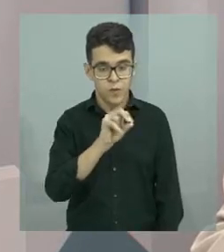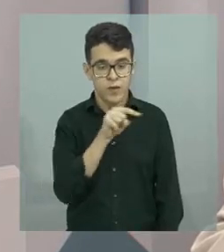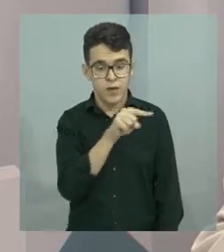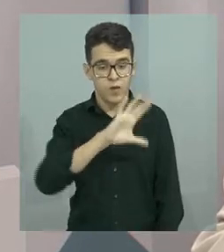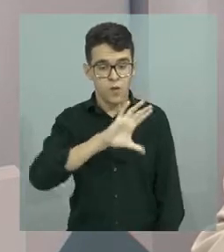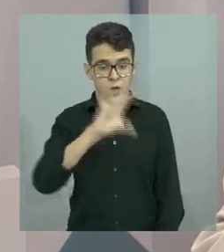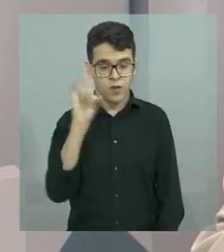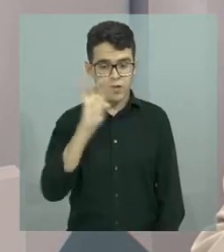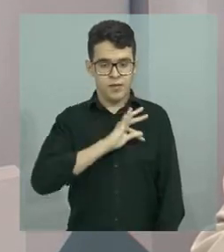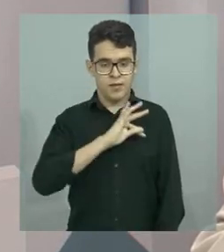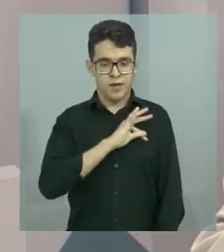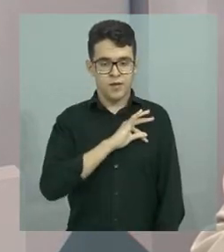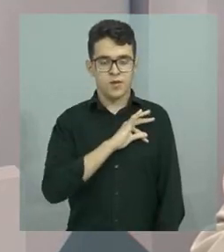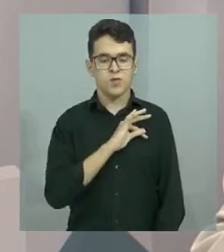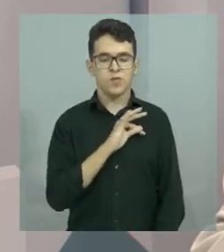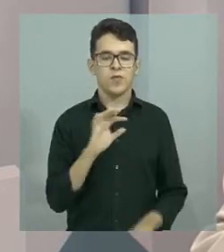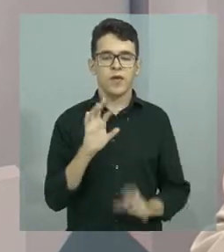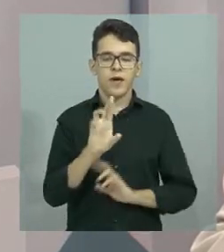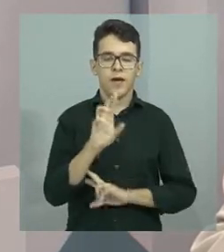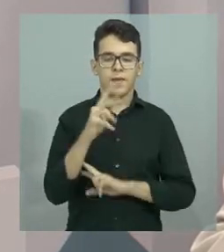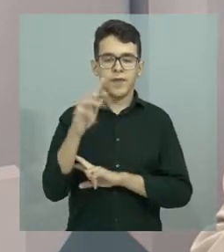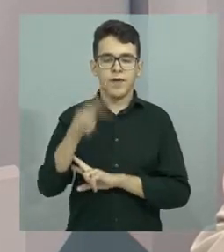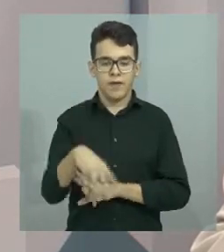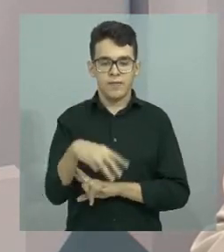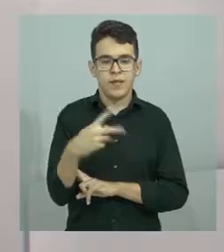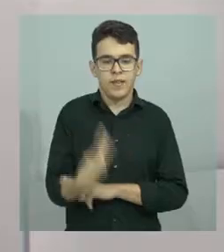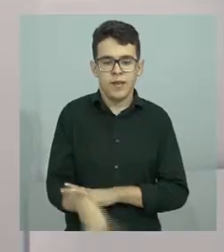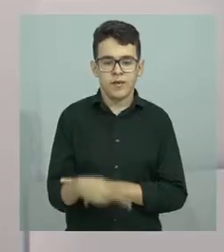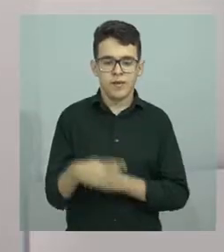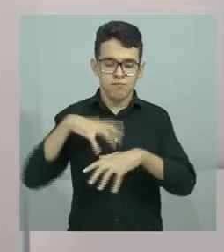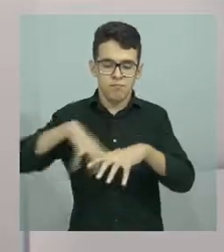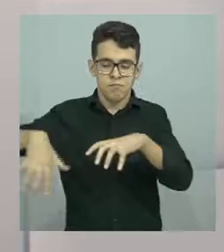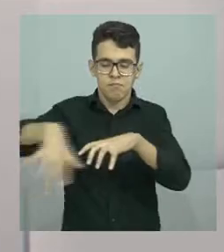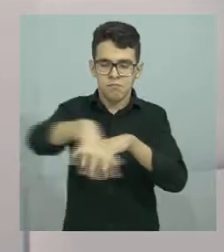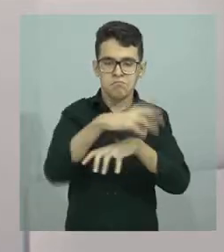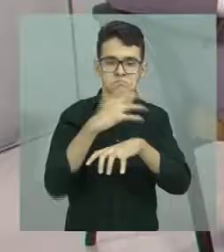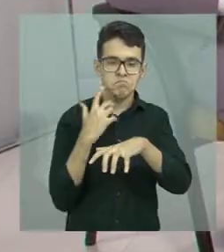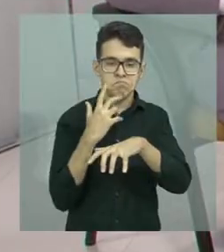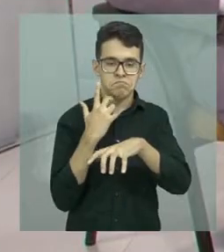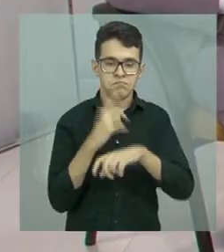do Fórum Parlamentar Metropolitano da região metropolitana de Fortaleza.